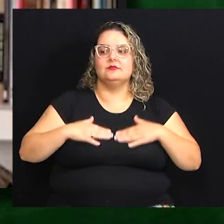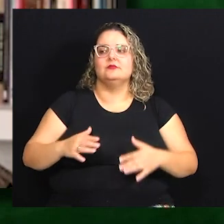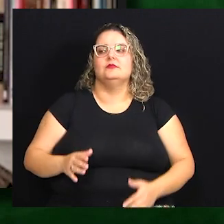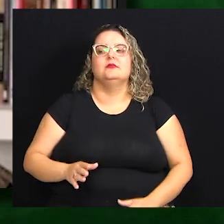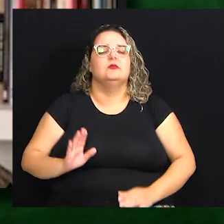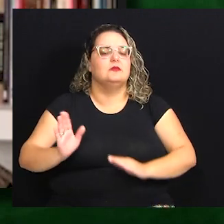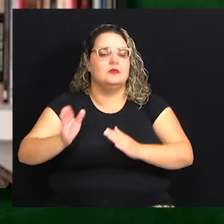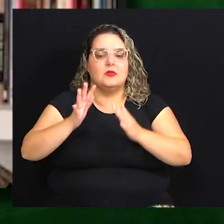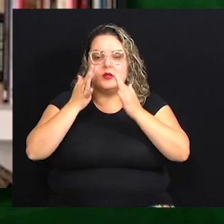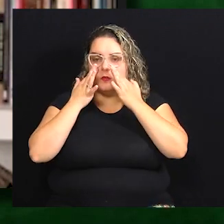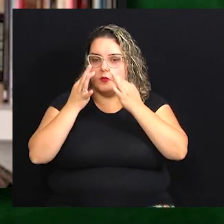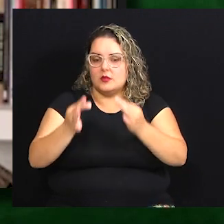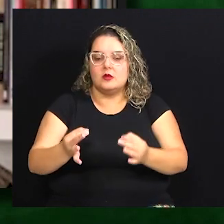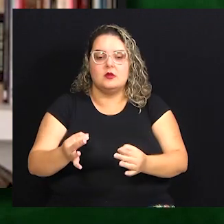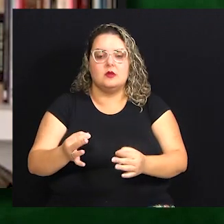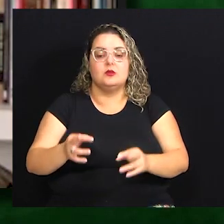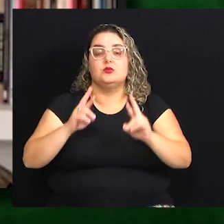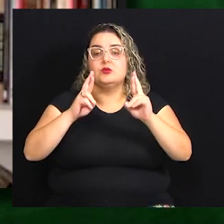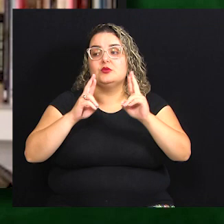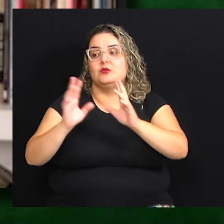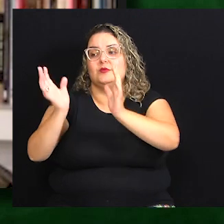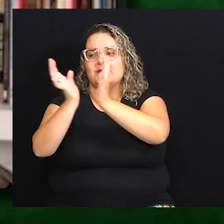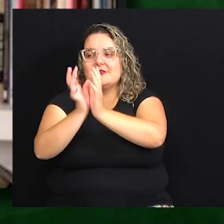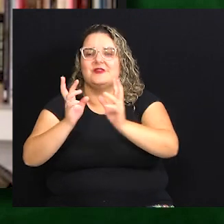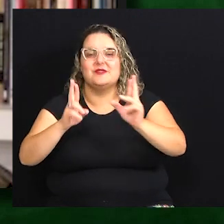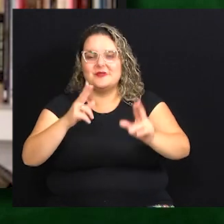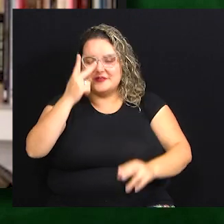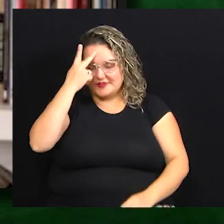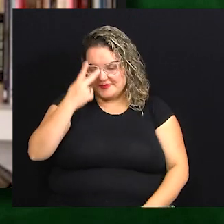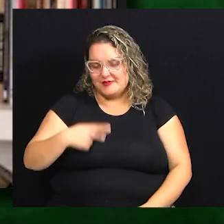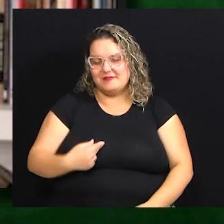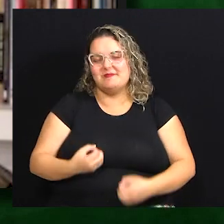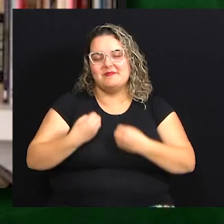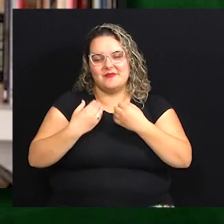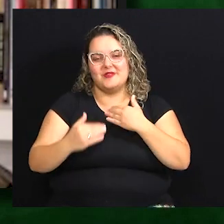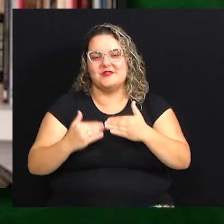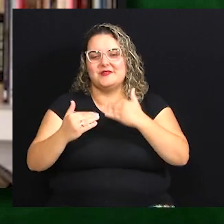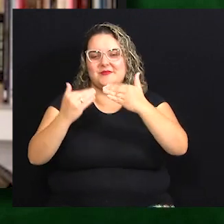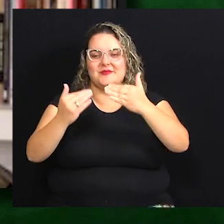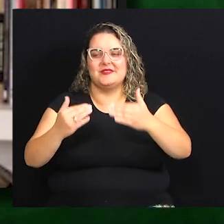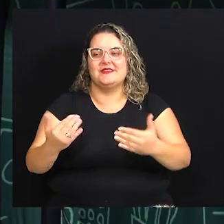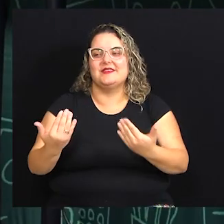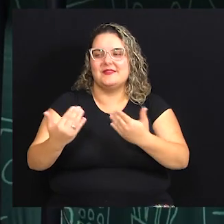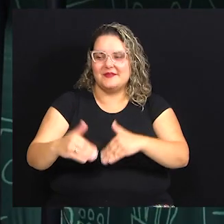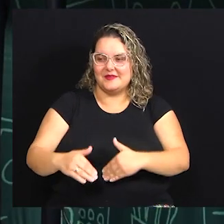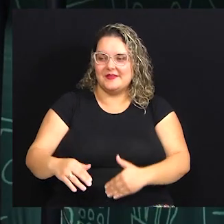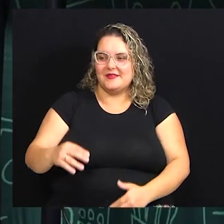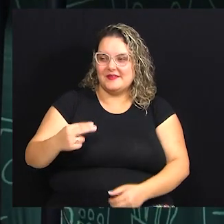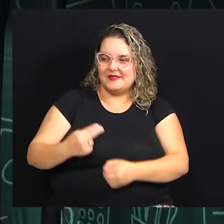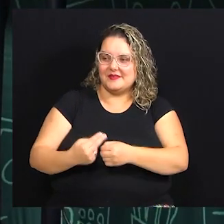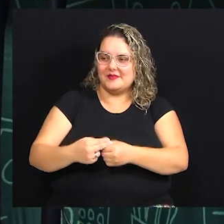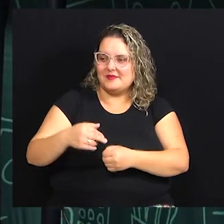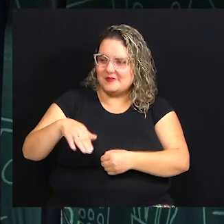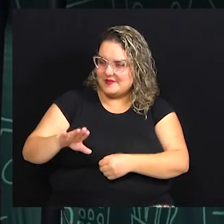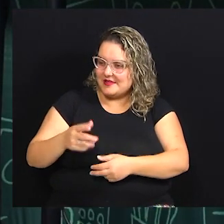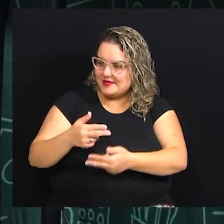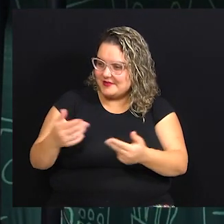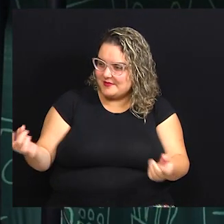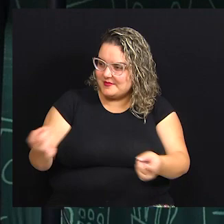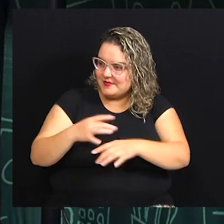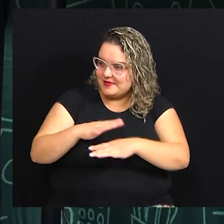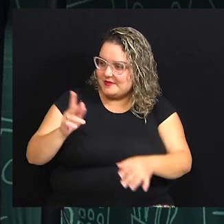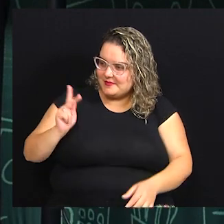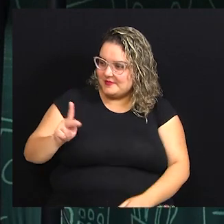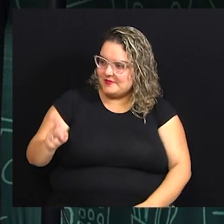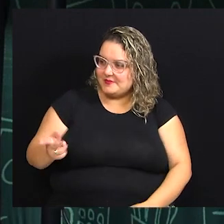mais, sigam aí atentos, concentrados, torcendo para o Brasil e torcendo por você ter um bom desempenho na prova da Unicamp. Mais alguma coisa para a gente